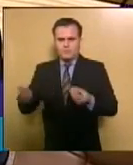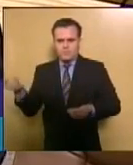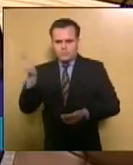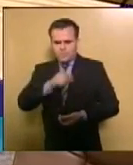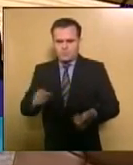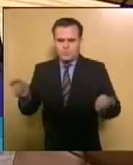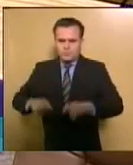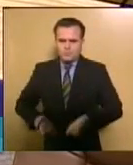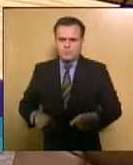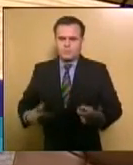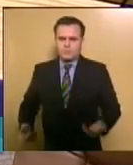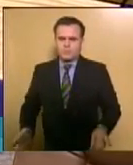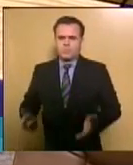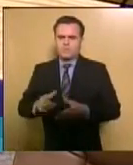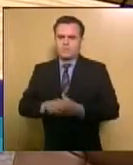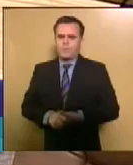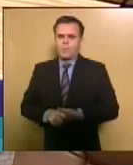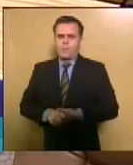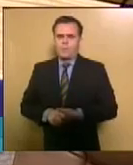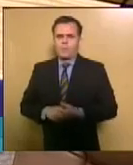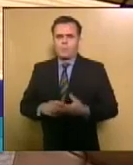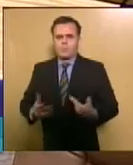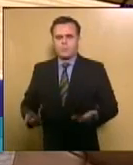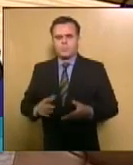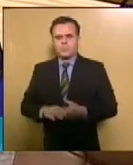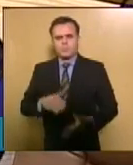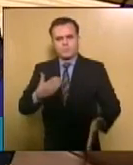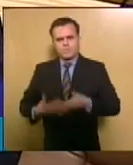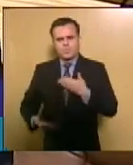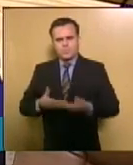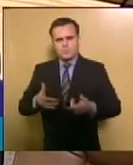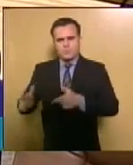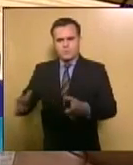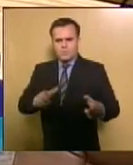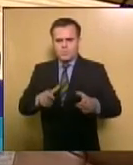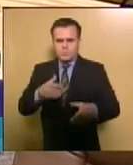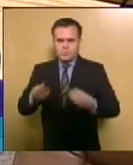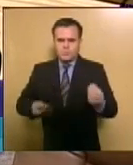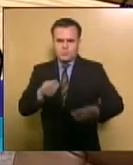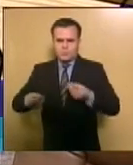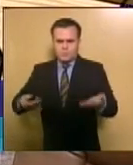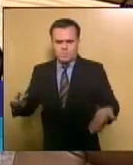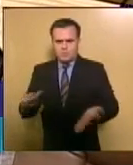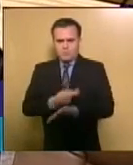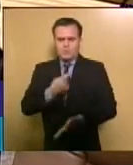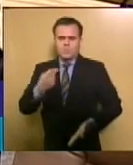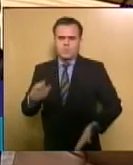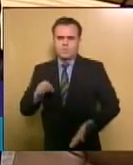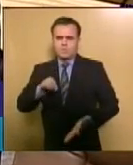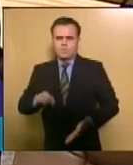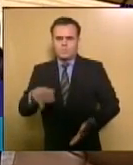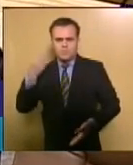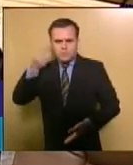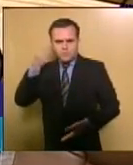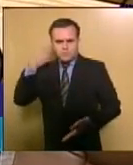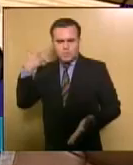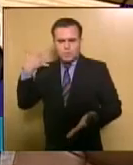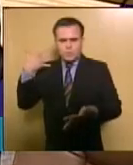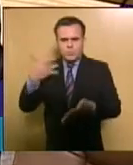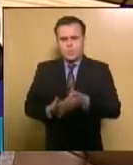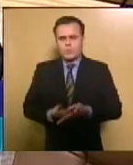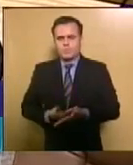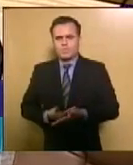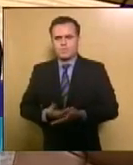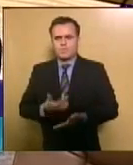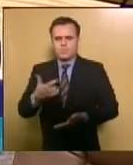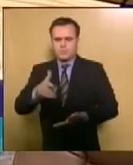e a em qualquer qualquer local e como é se existe experiências de outros países também